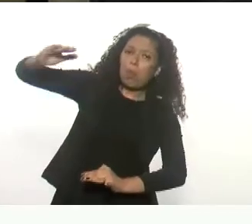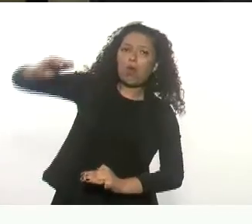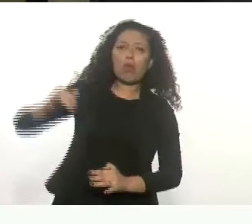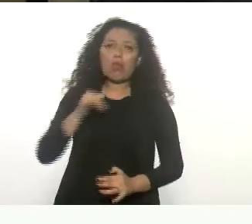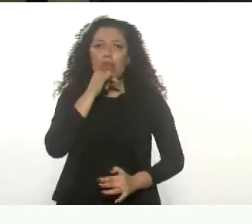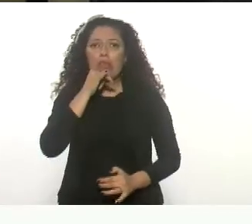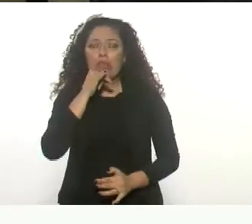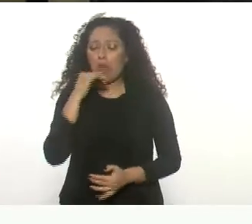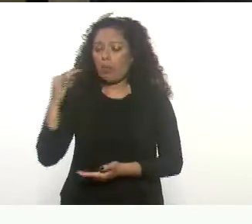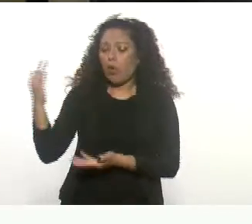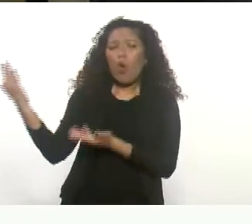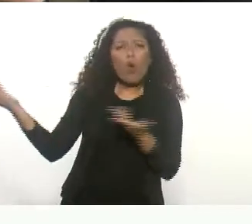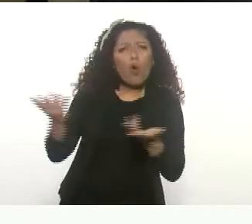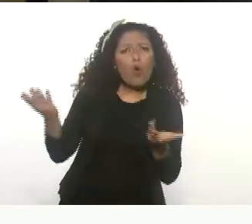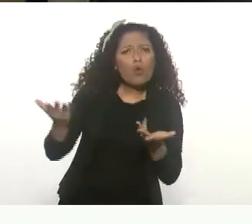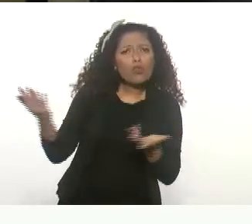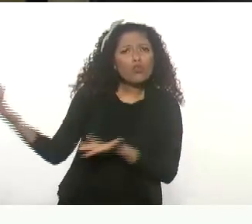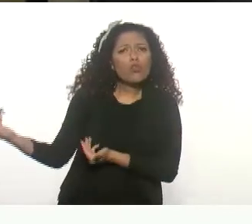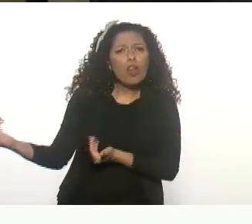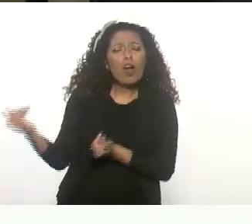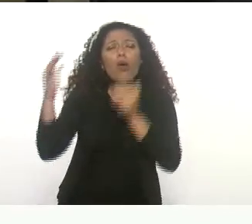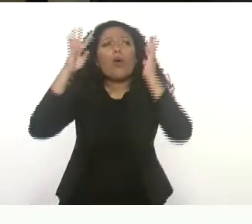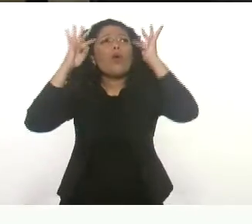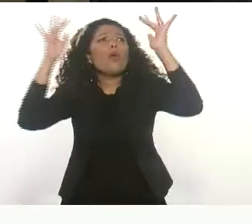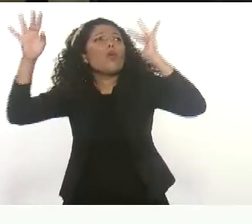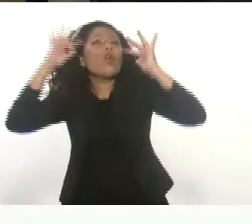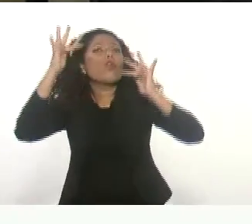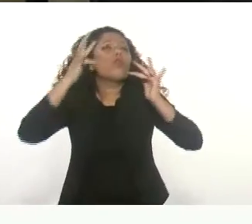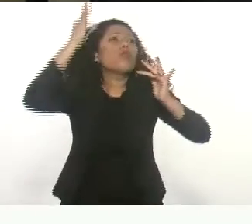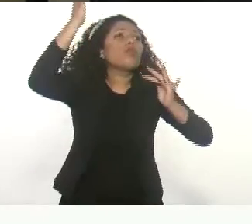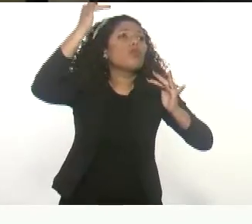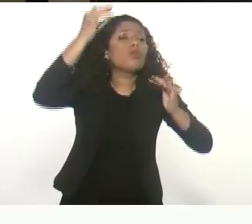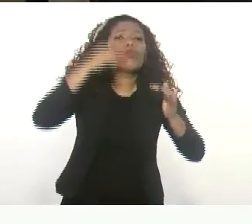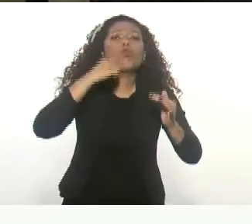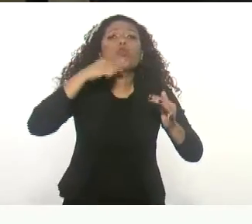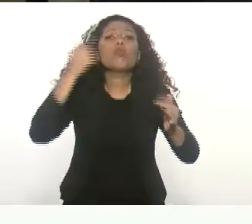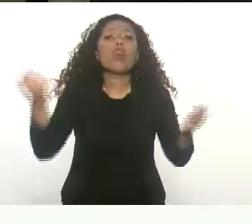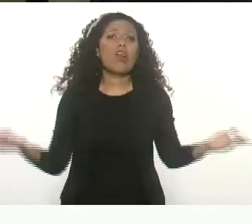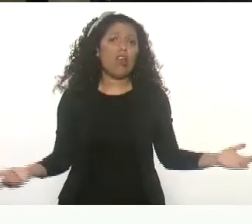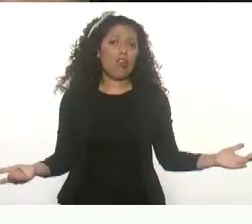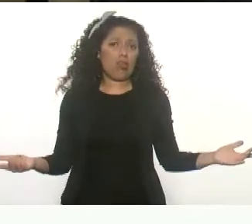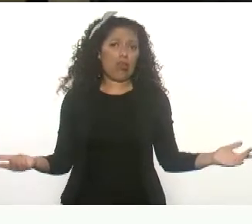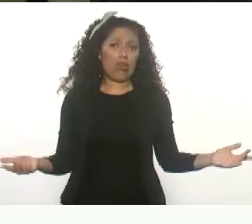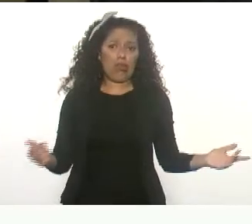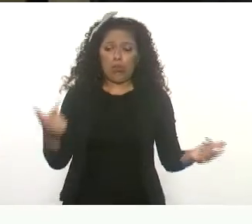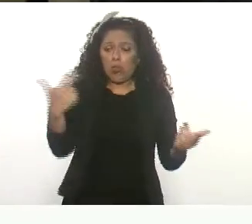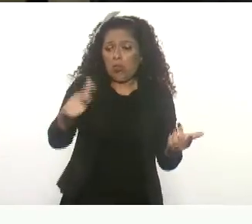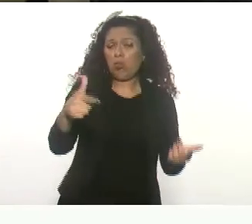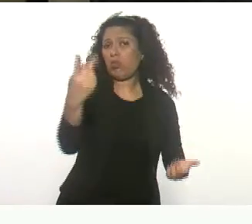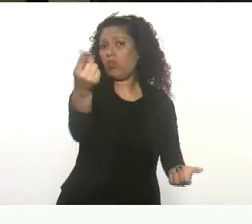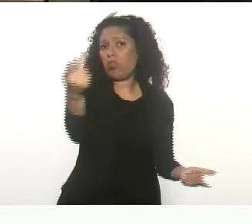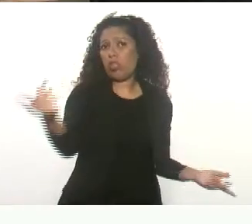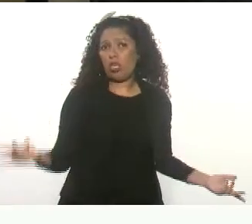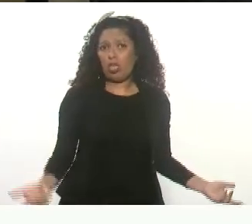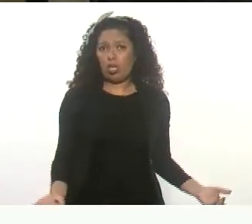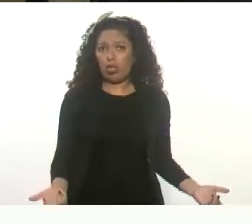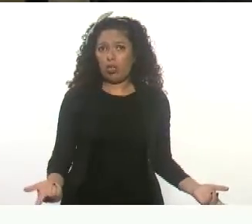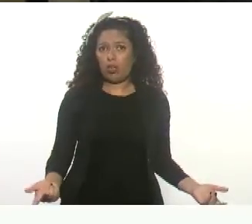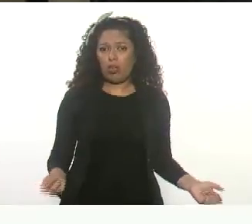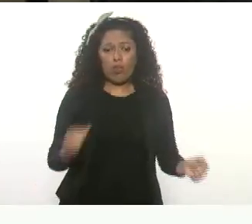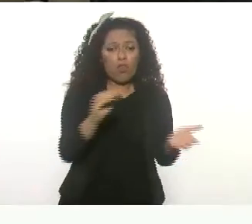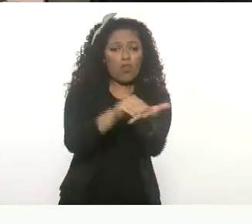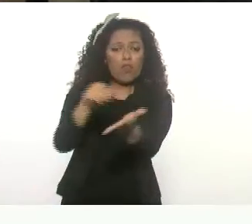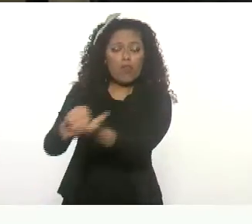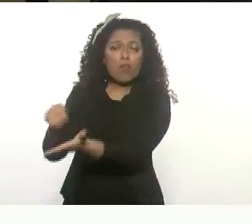sonhando primeiro, porque não tem como. Como que vai prover isso se não tem condições financeiras? Com o desemprego que a gente